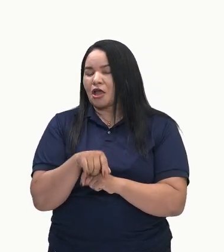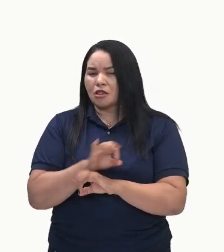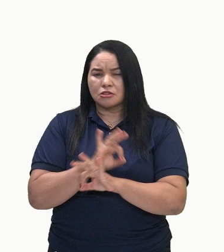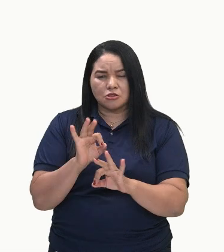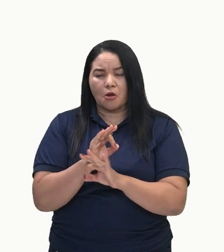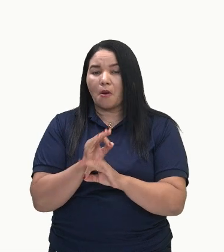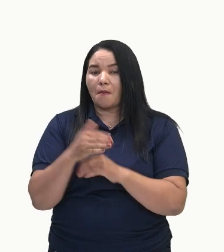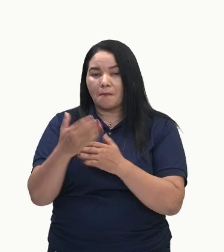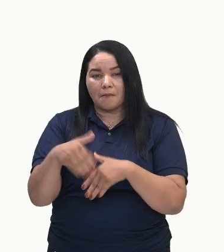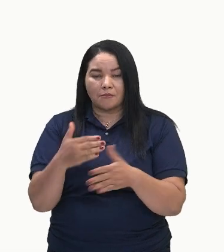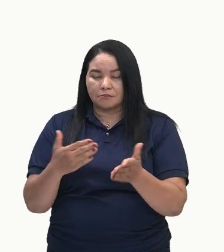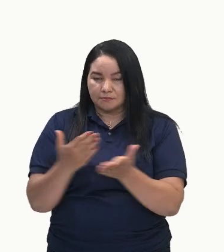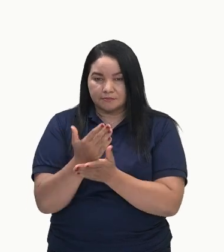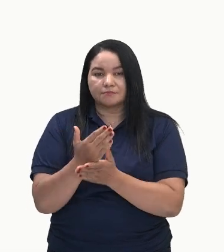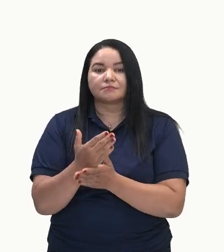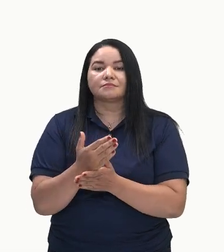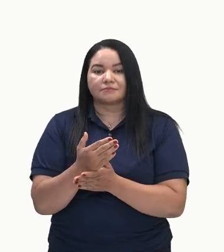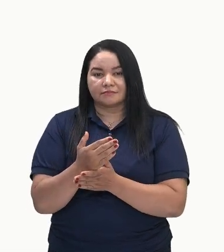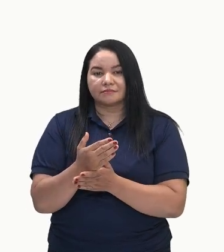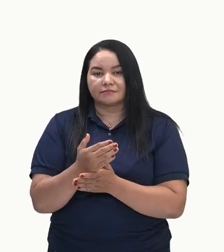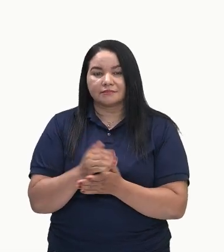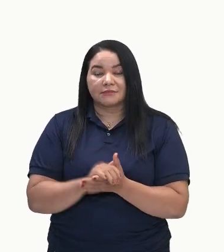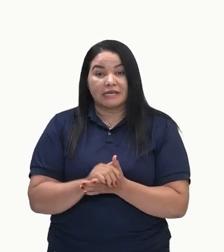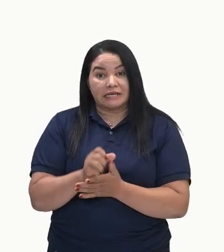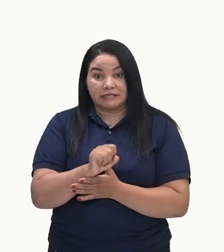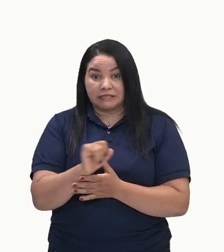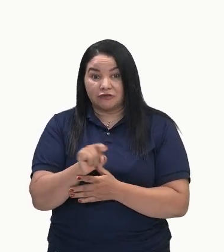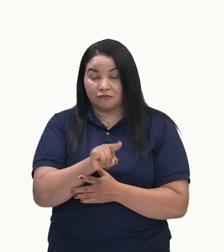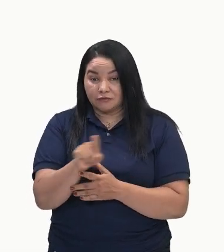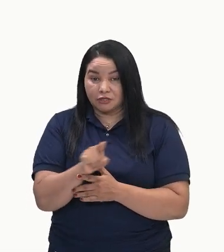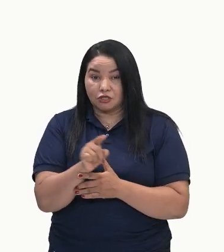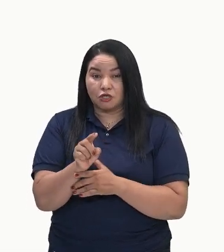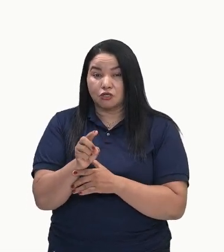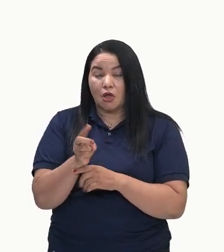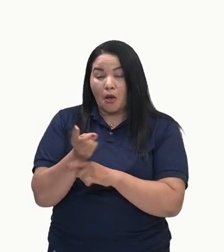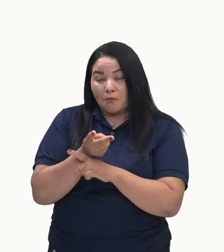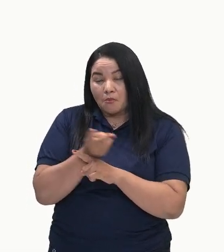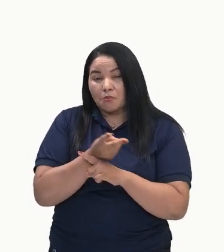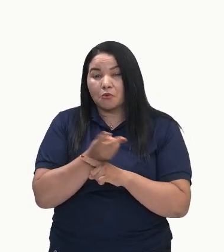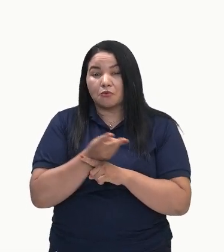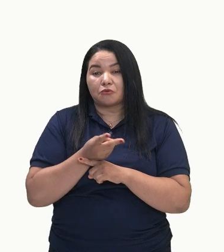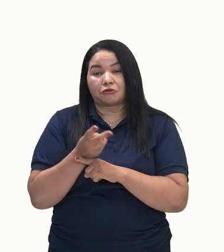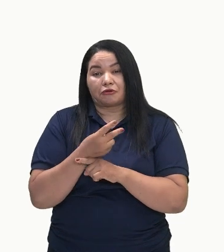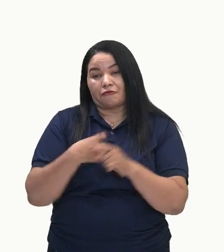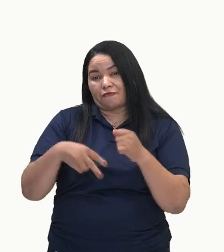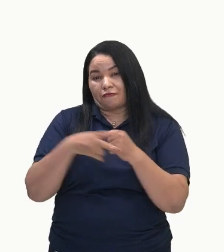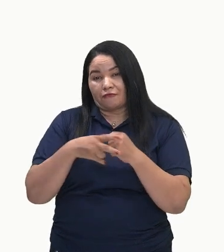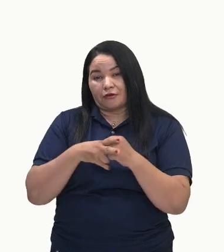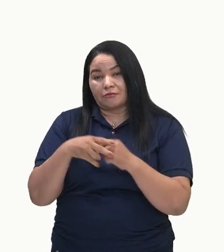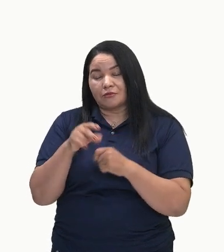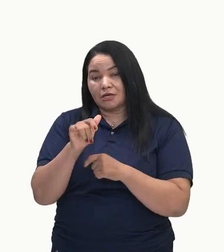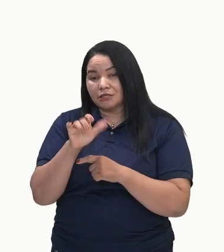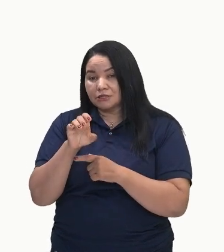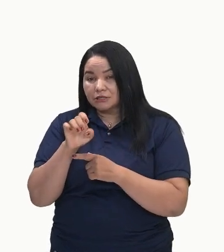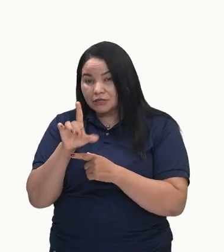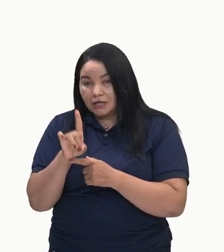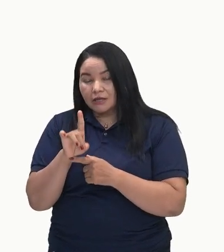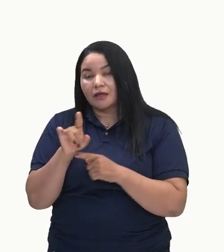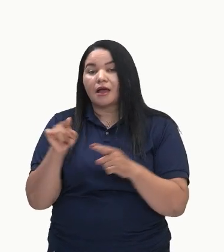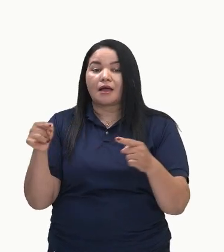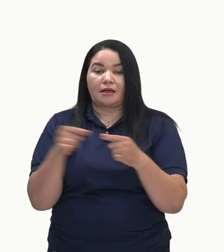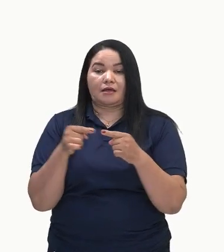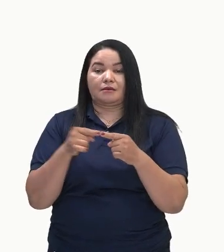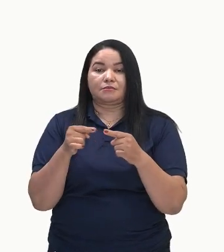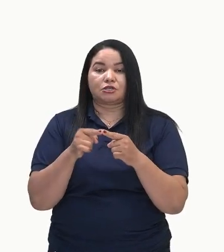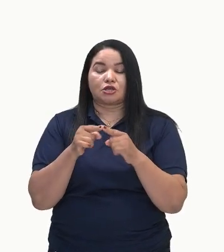no exame, tá? Então, se vocês procurarem esse verbo ace, ele não vai aparecer nesse sentido, tá? Mas